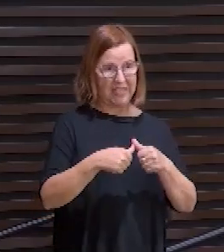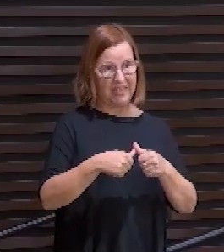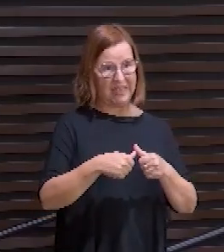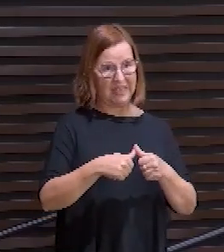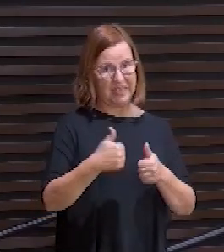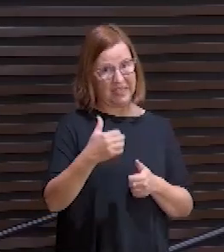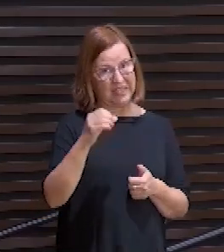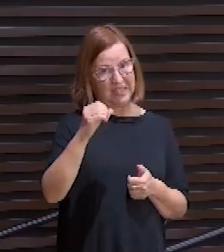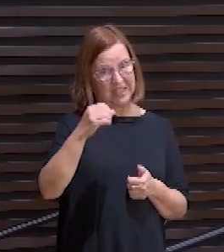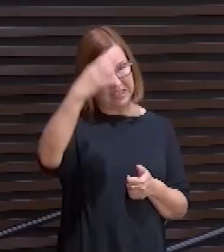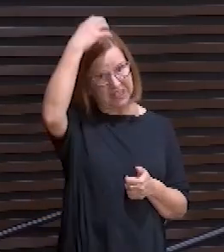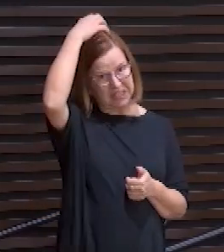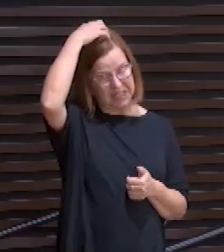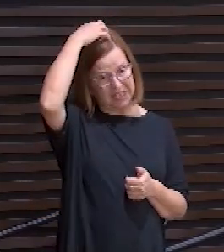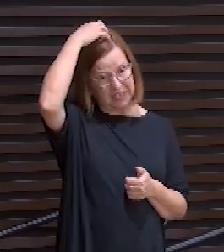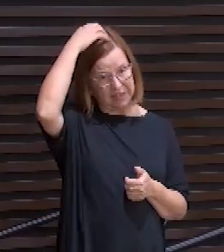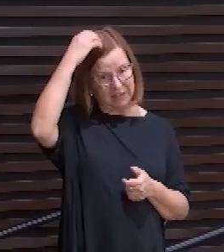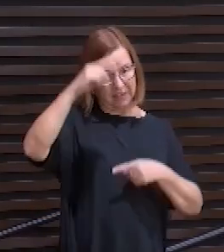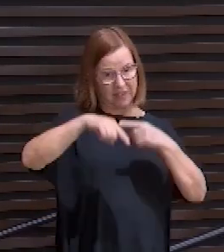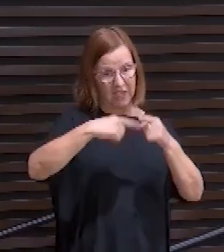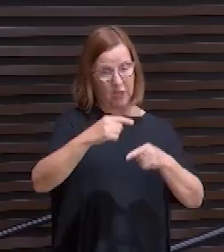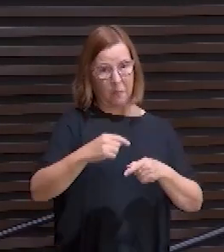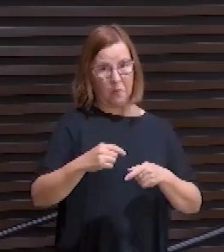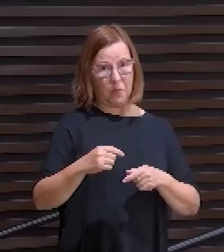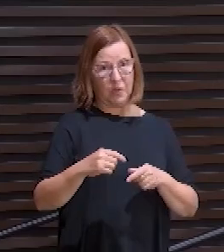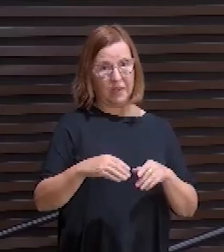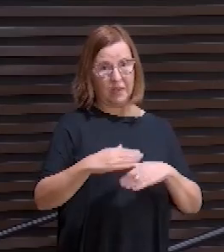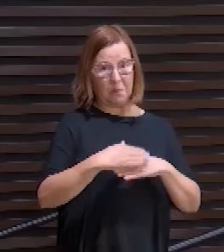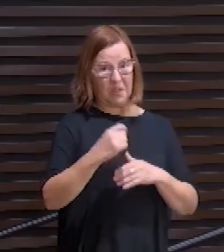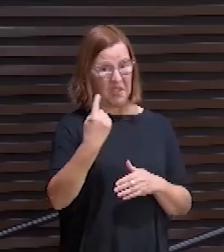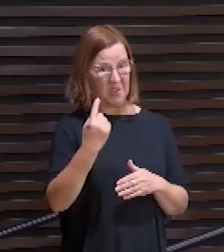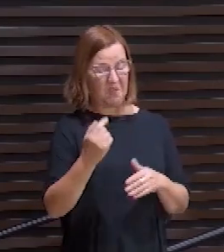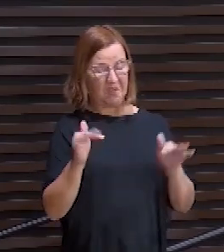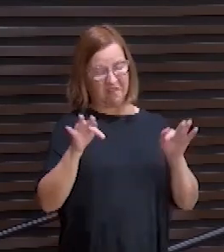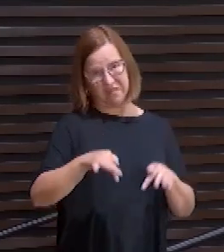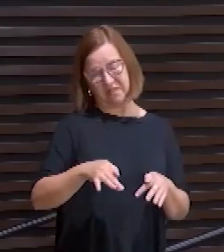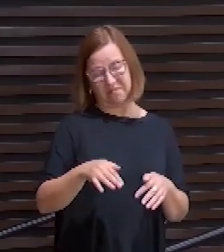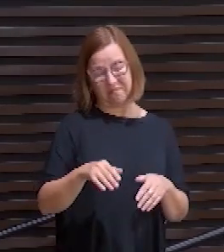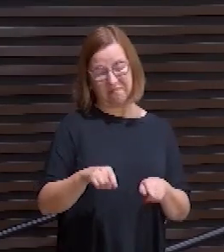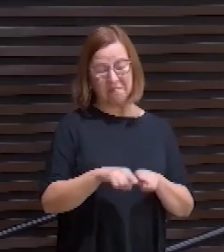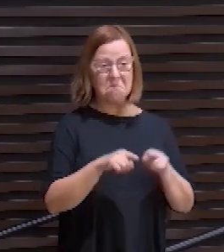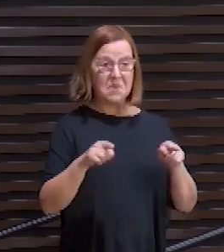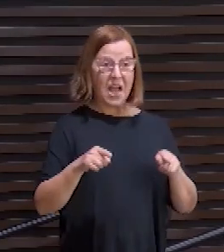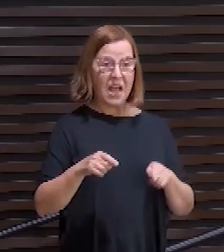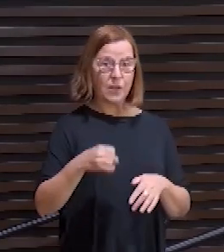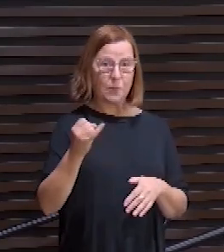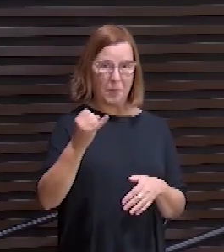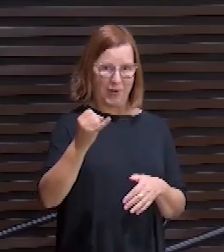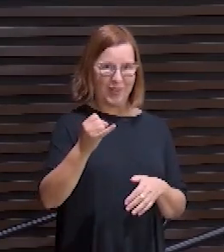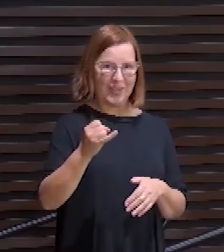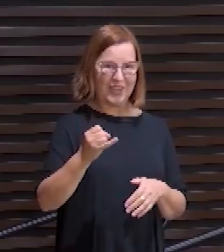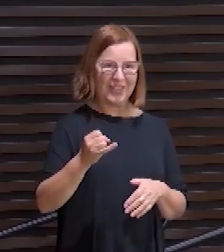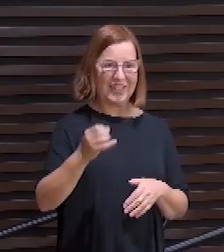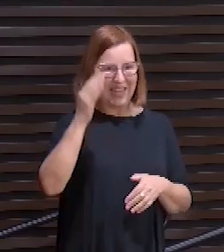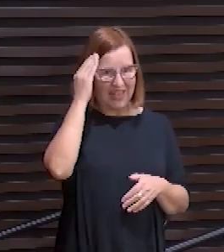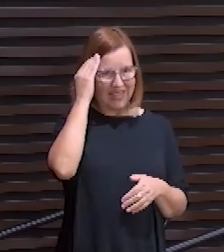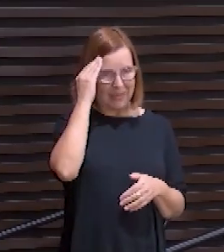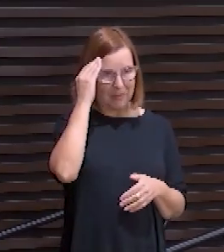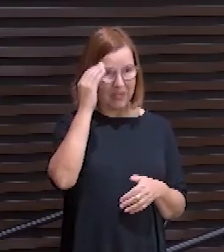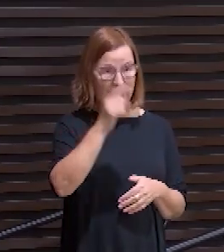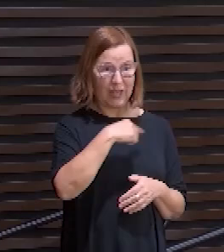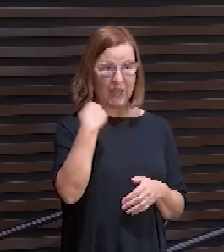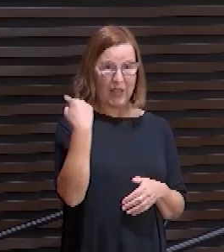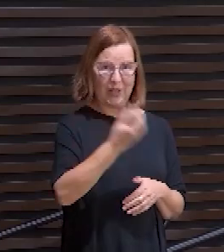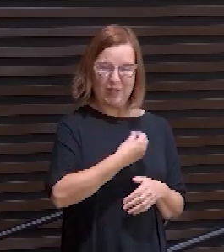O que importa para nós, meus irmãos, é saber que este é o tempo que nós estamos. Nós